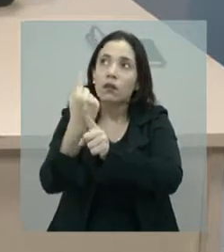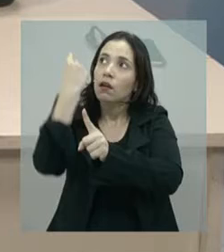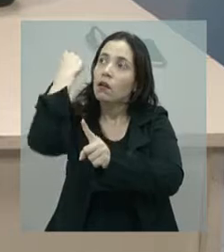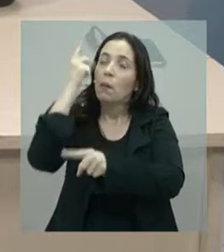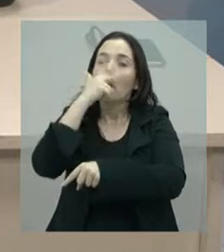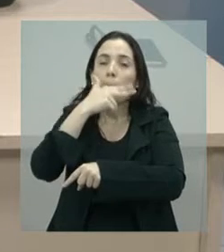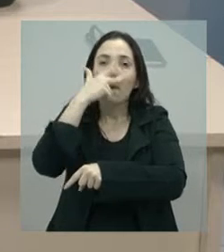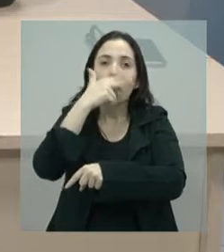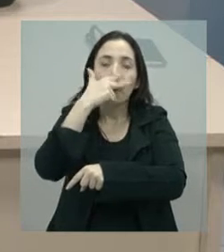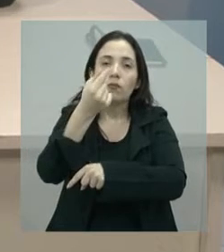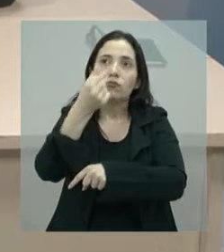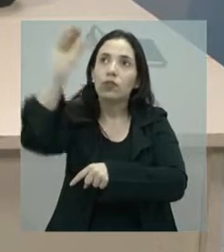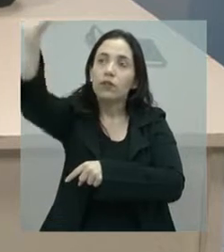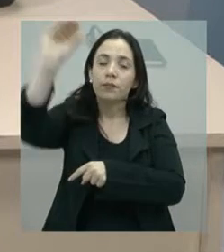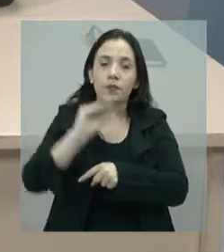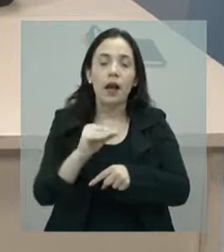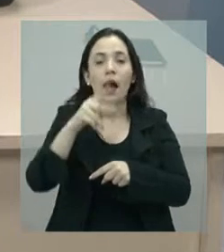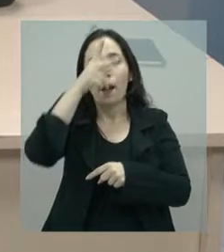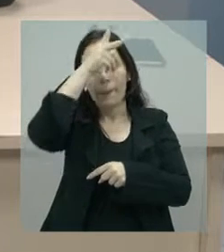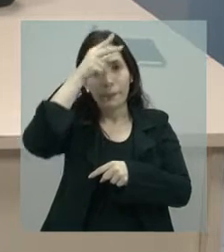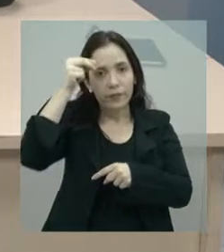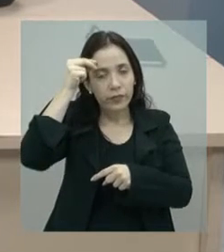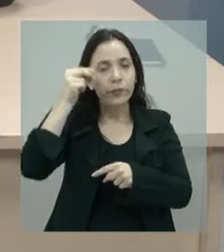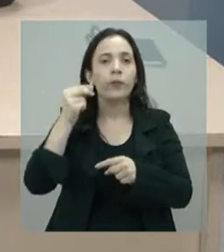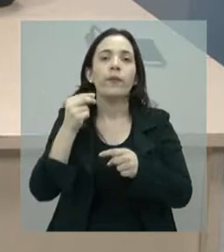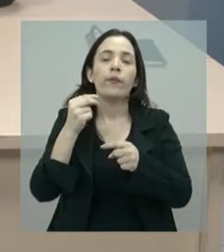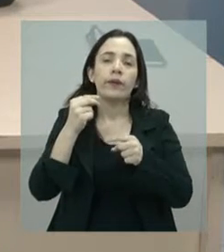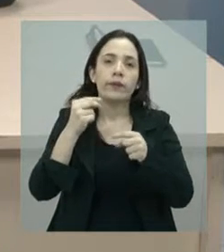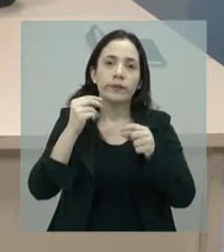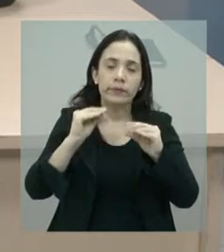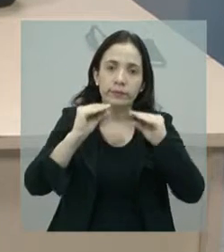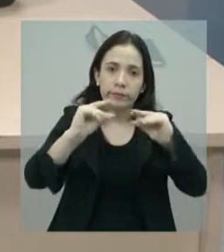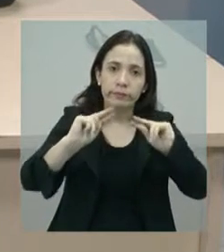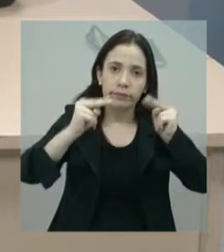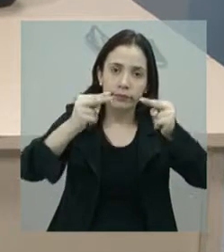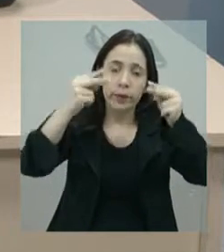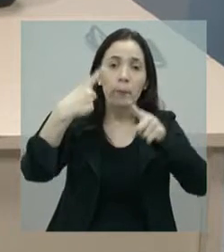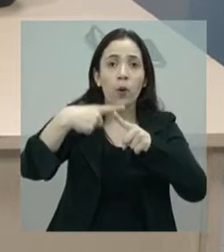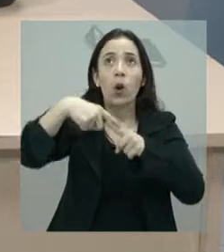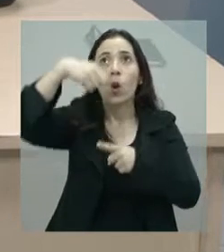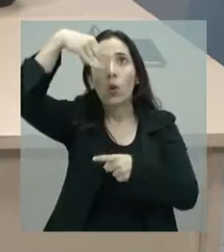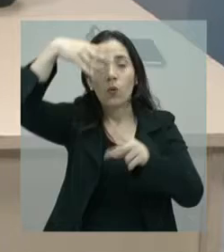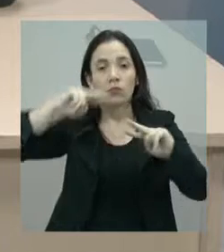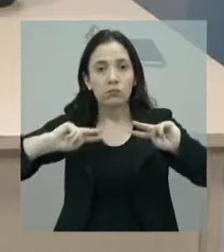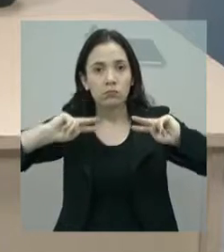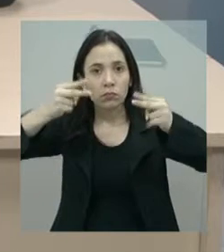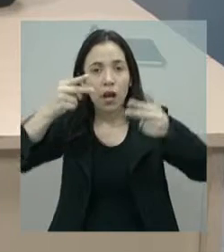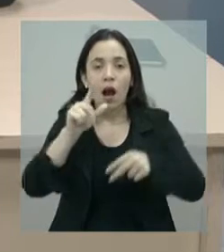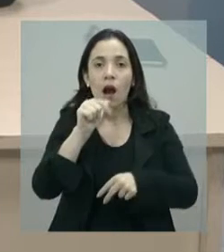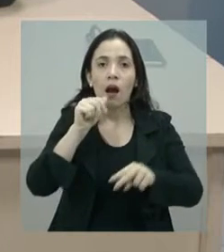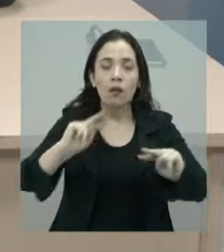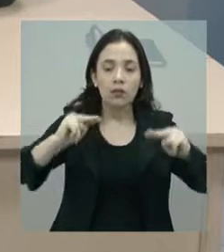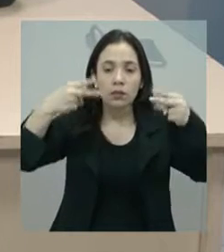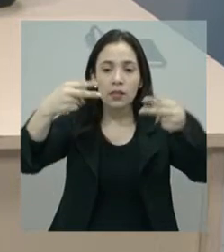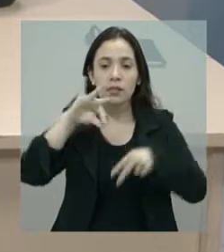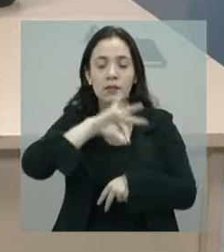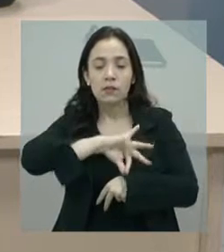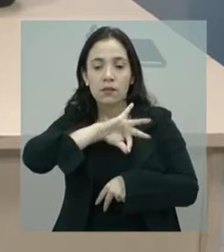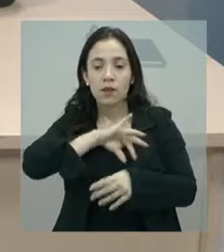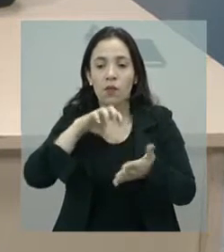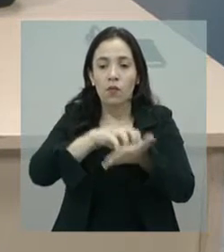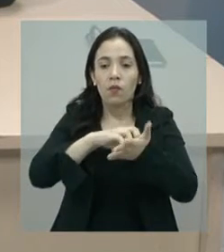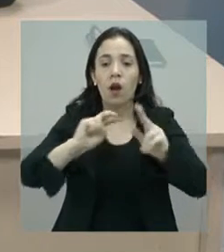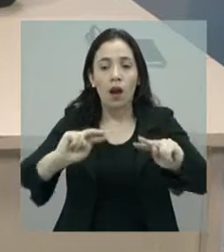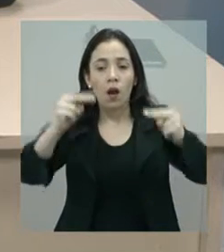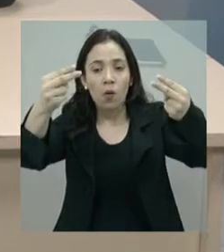o município tem que começar a botar dinheiro, porque de lá para cá a energia aumentou, a água aumentou, os salários dos servidores